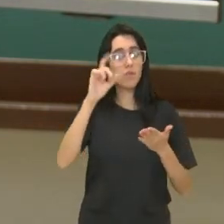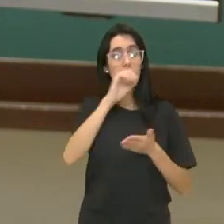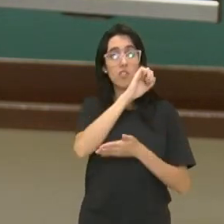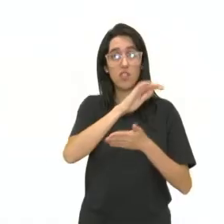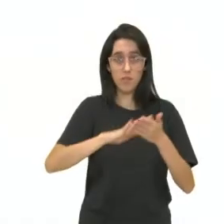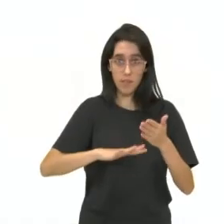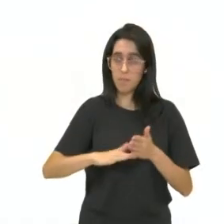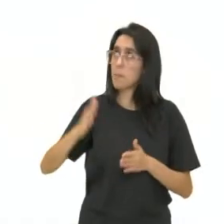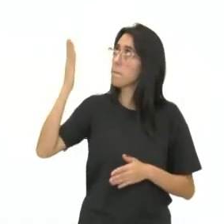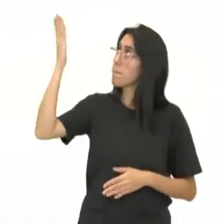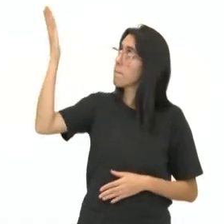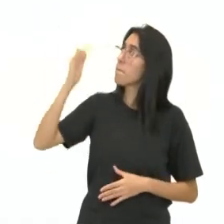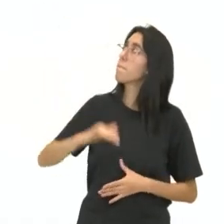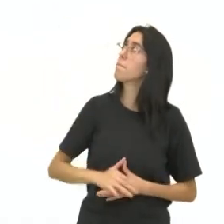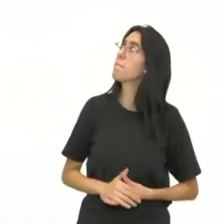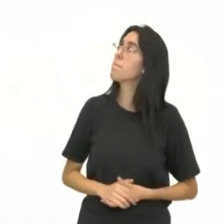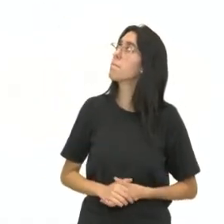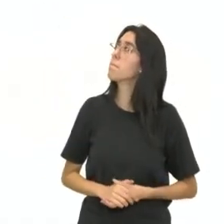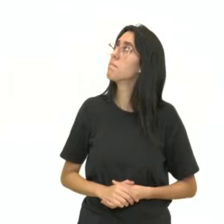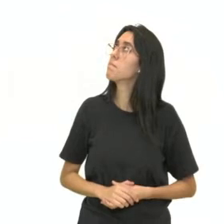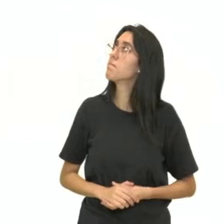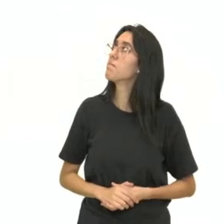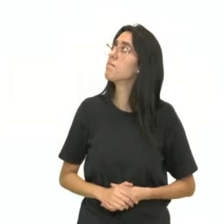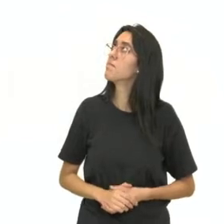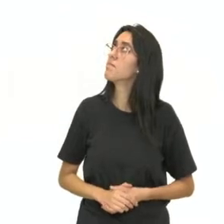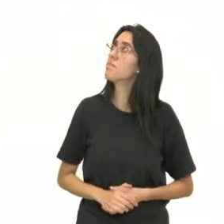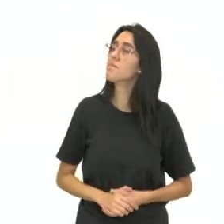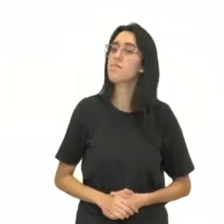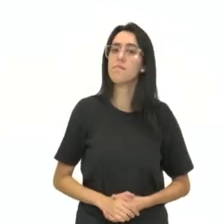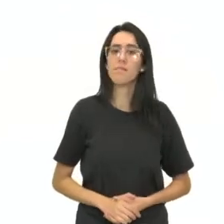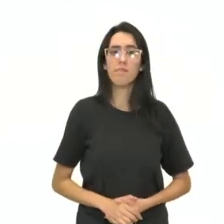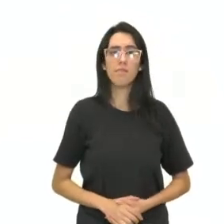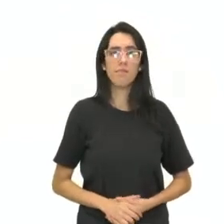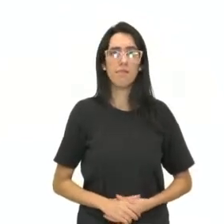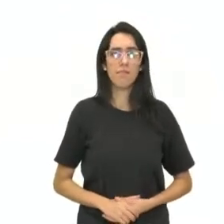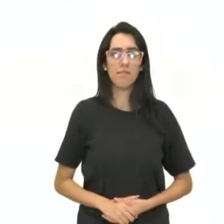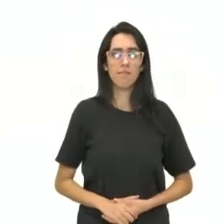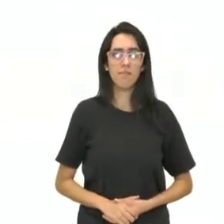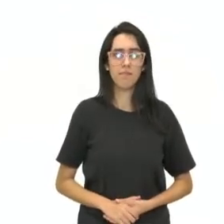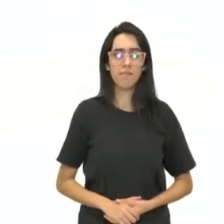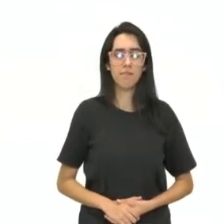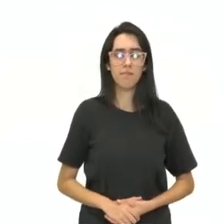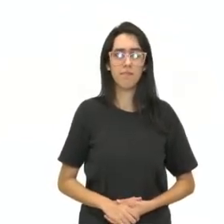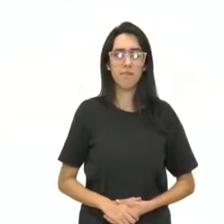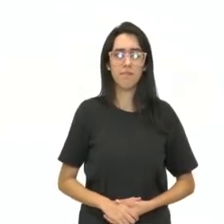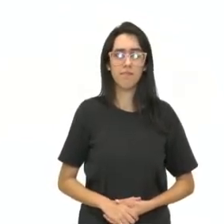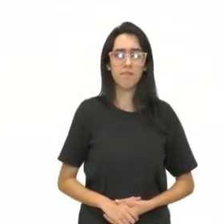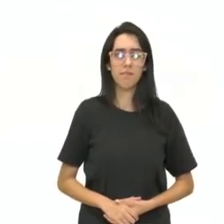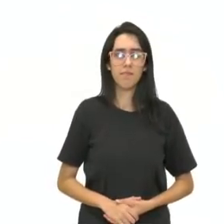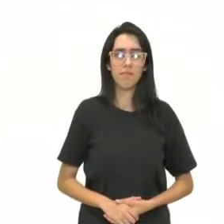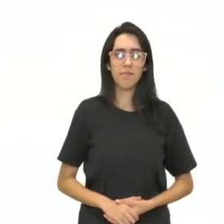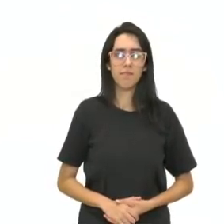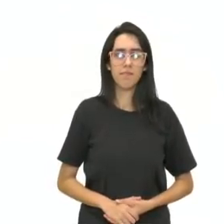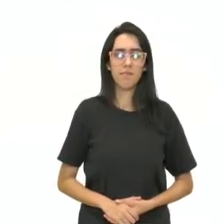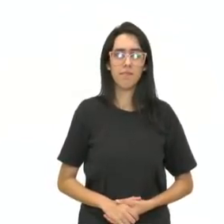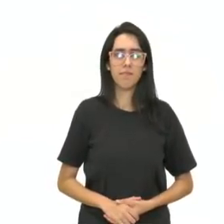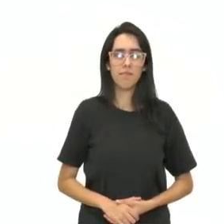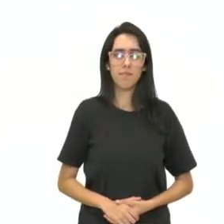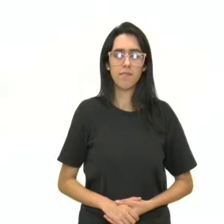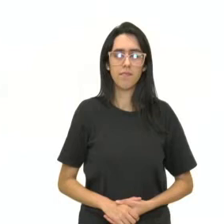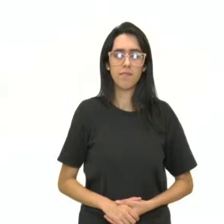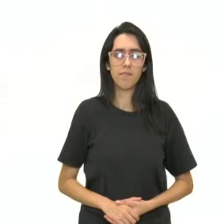2. Lê o fragmento sobre a atriz Aitana Sánchez. Identifique o verbo de câmbio